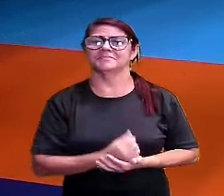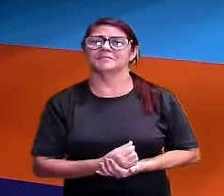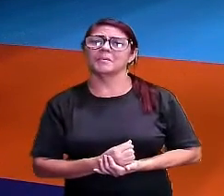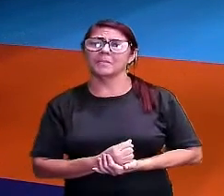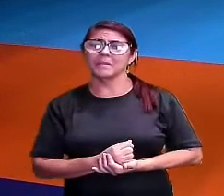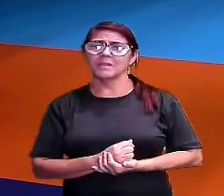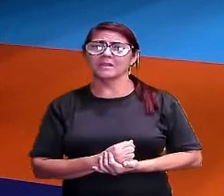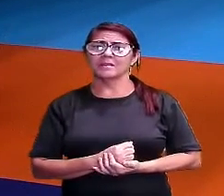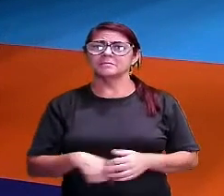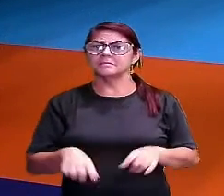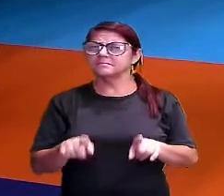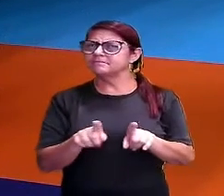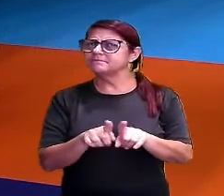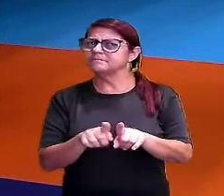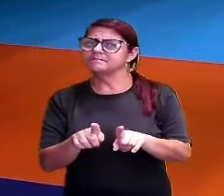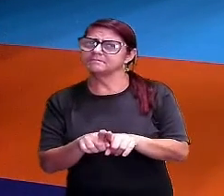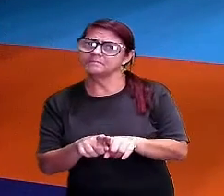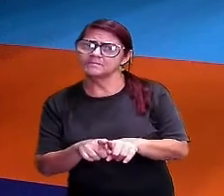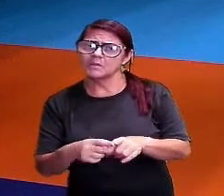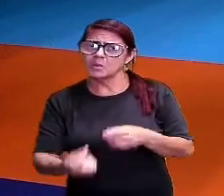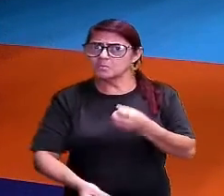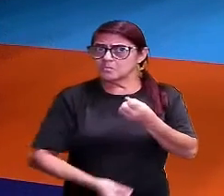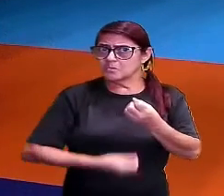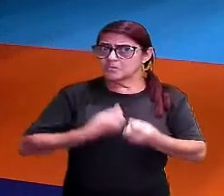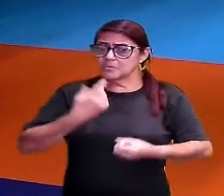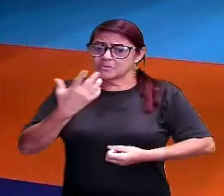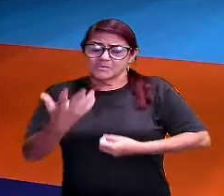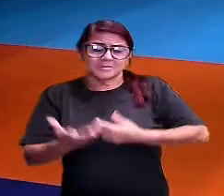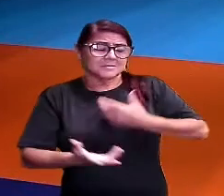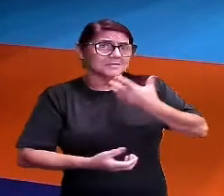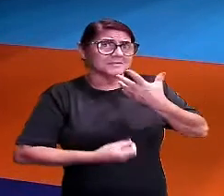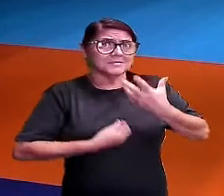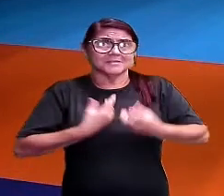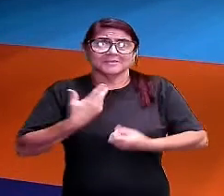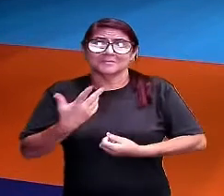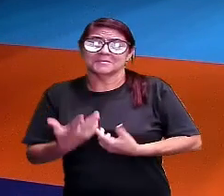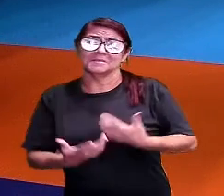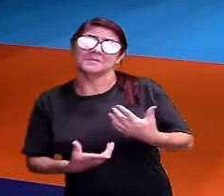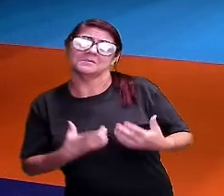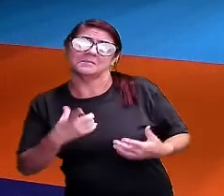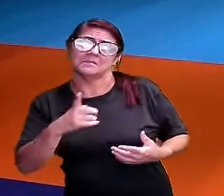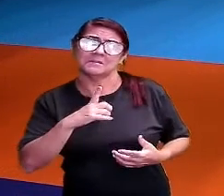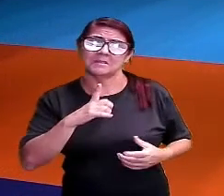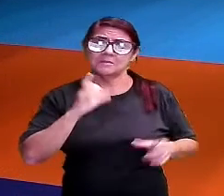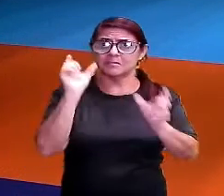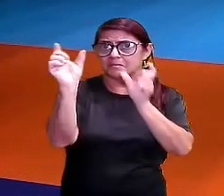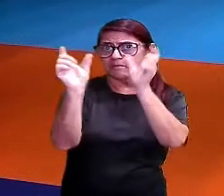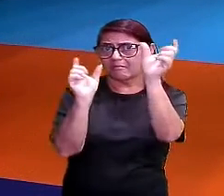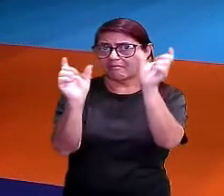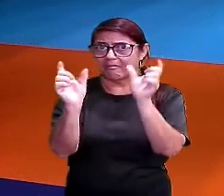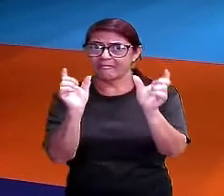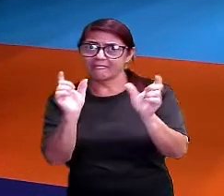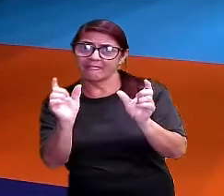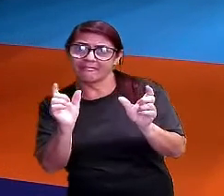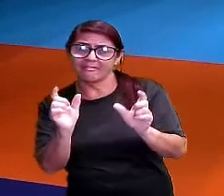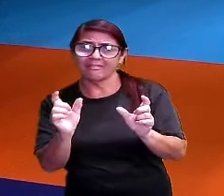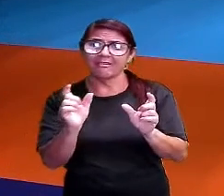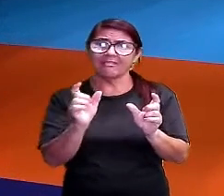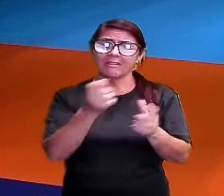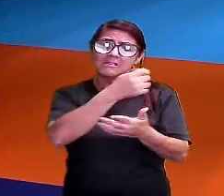Temos aqui uma poesia onde temos algumas palavras escritas com a letra